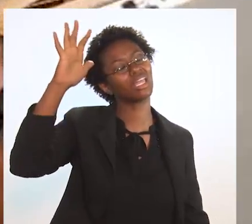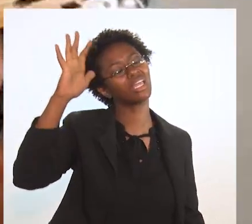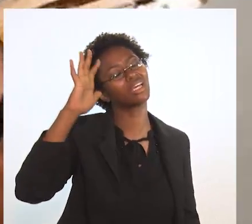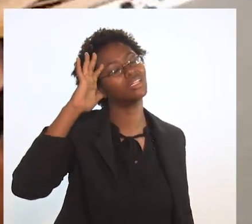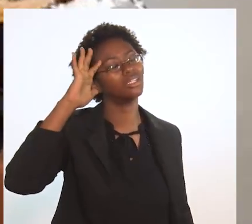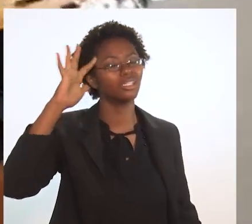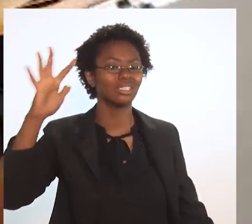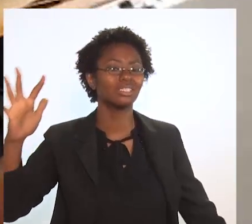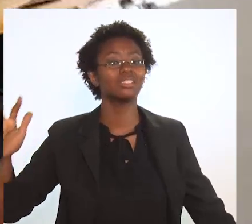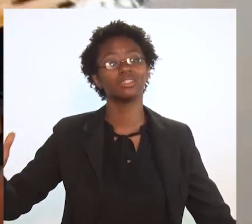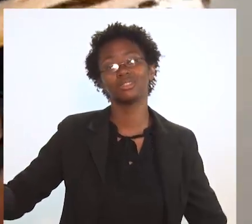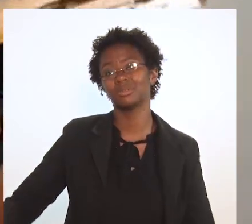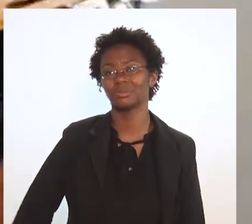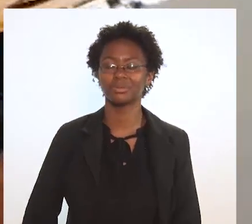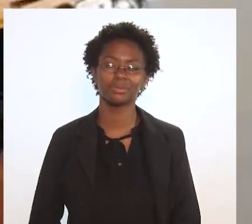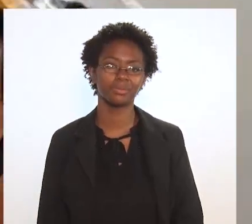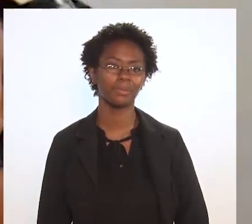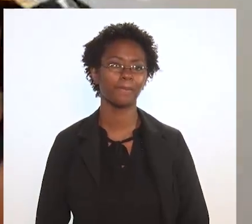sonhar então.